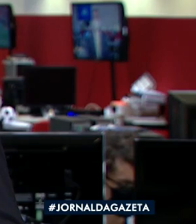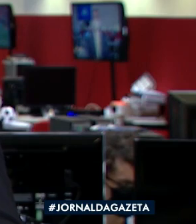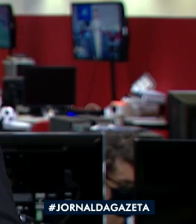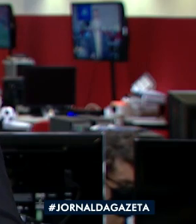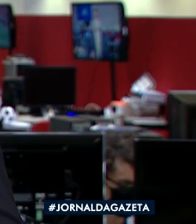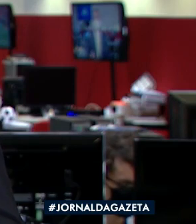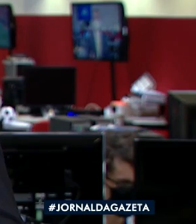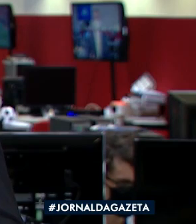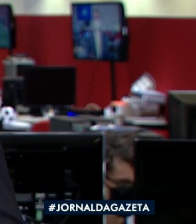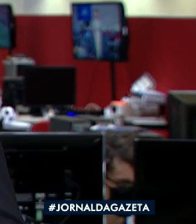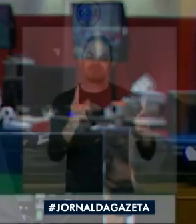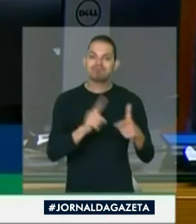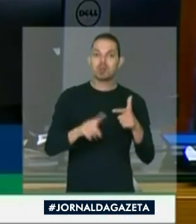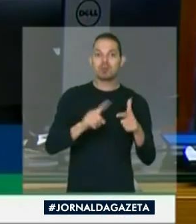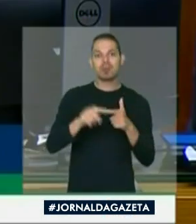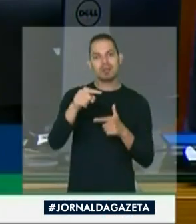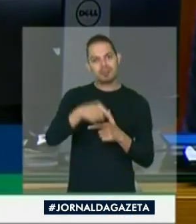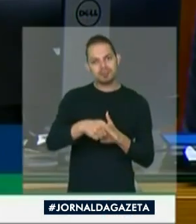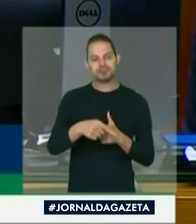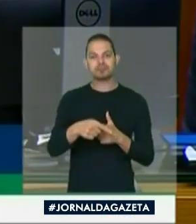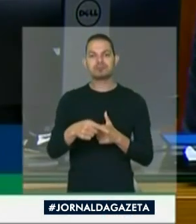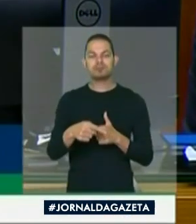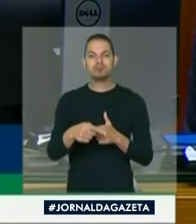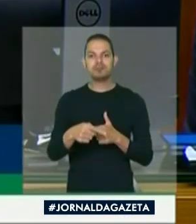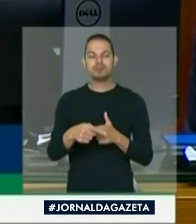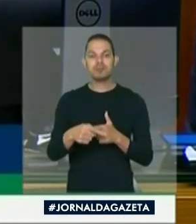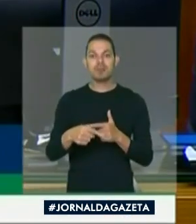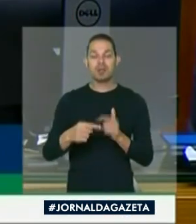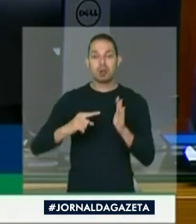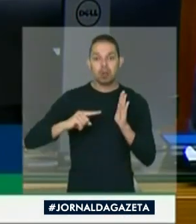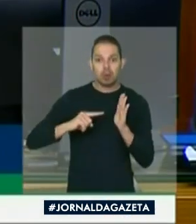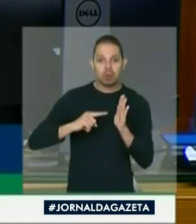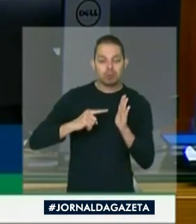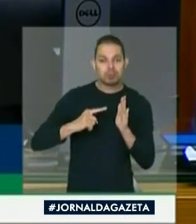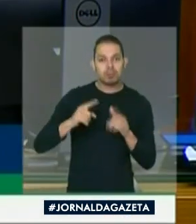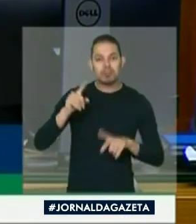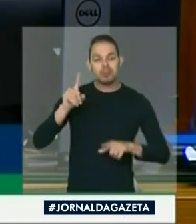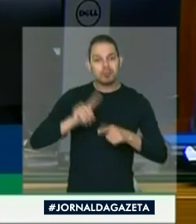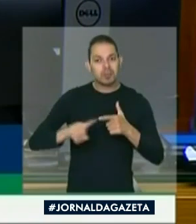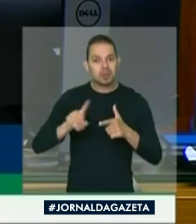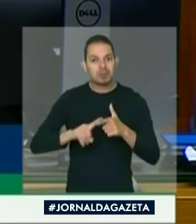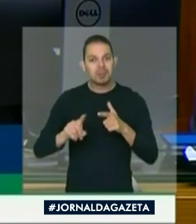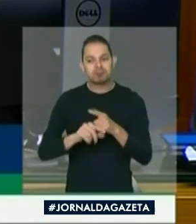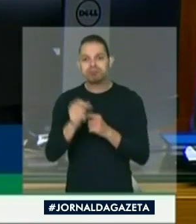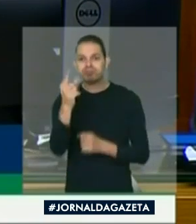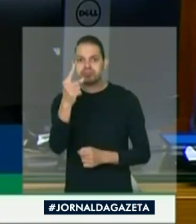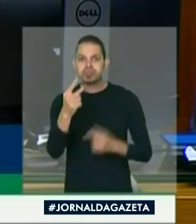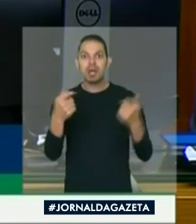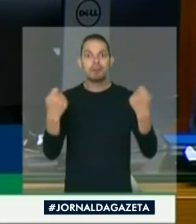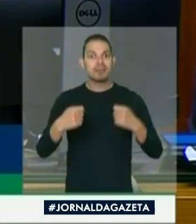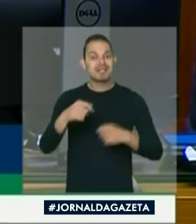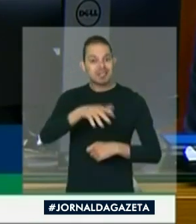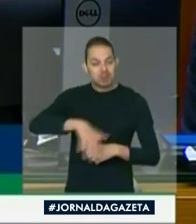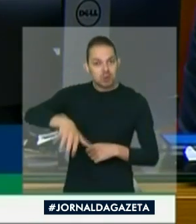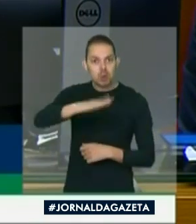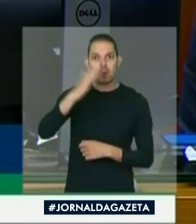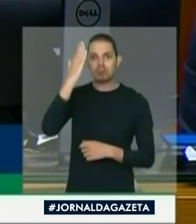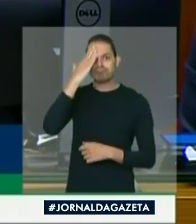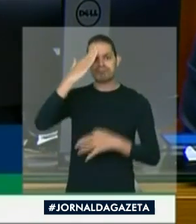curva. Vamos ouvir. Um ponto fora da curva que precisa estar muito bem definido para todos.